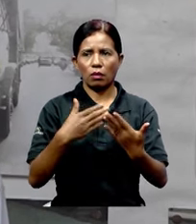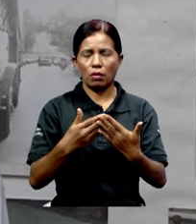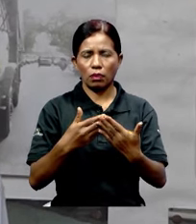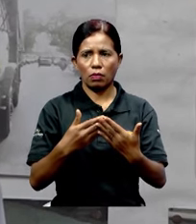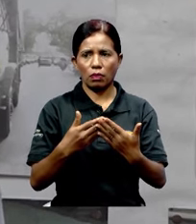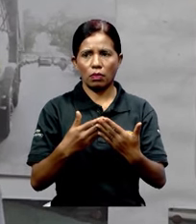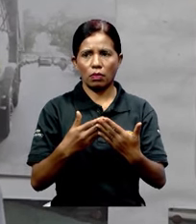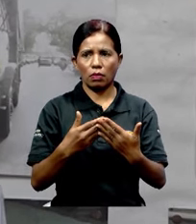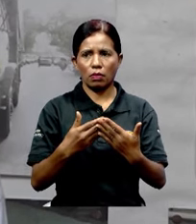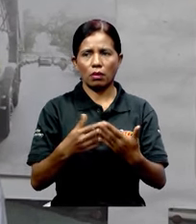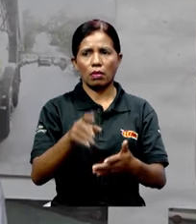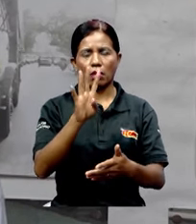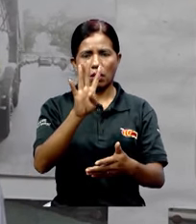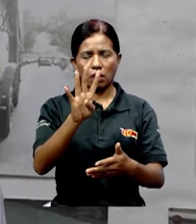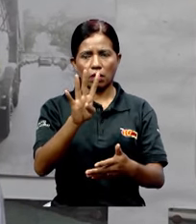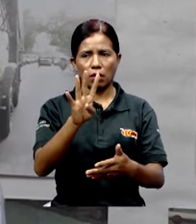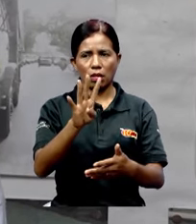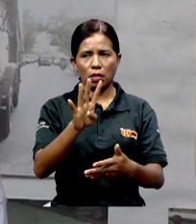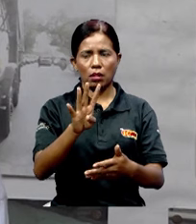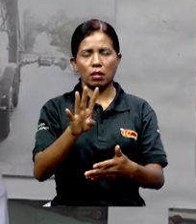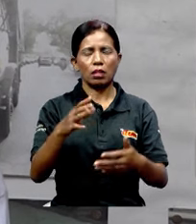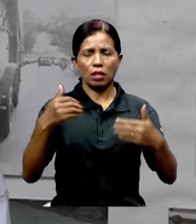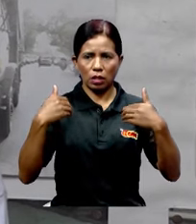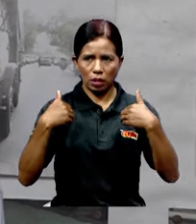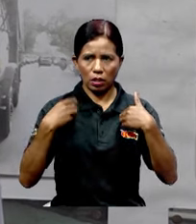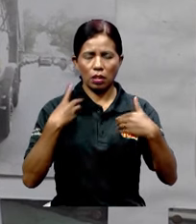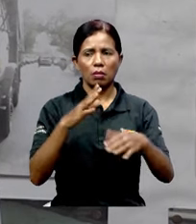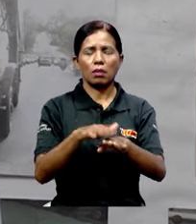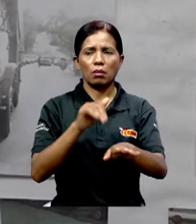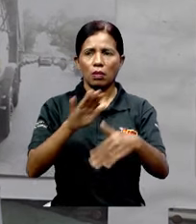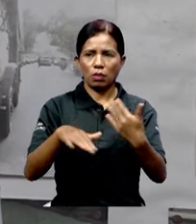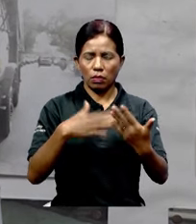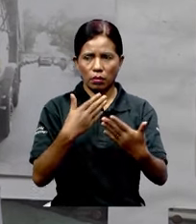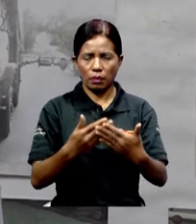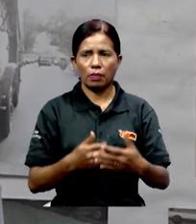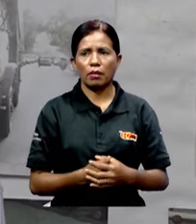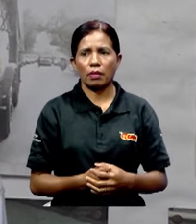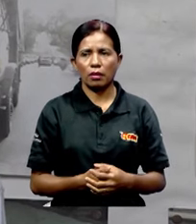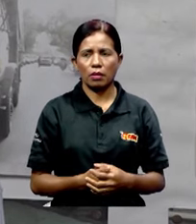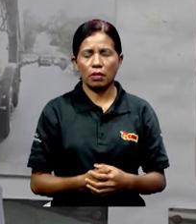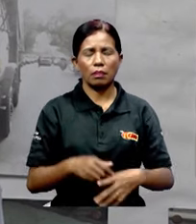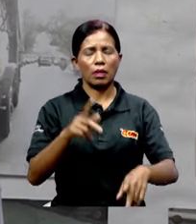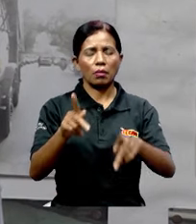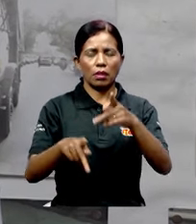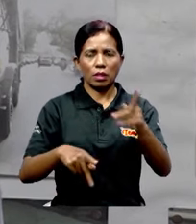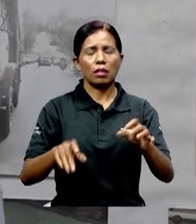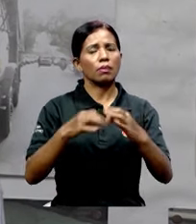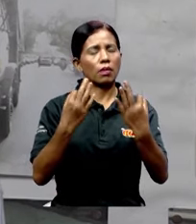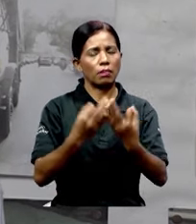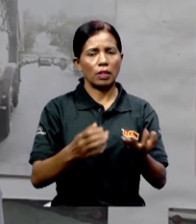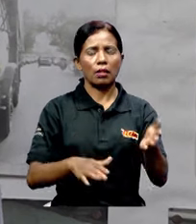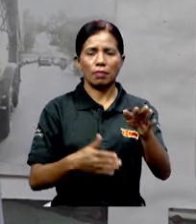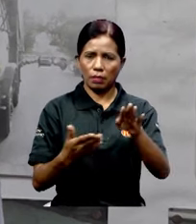órgão hat na bema ka ihetinyang ami convida hotu nomos ba sobrevivente sira hotu nomos liliu